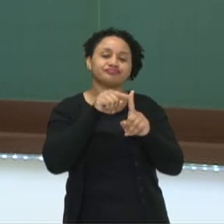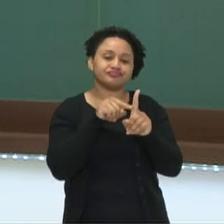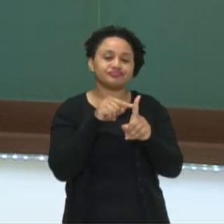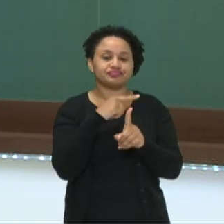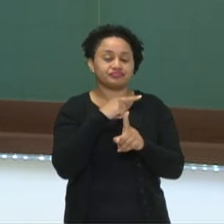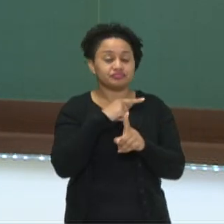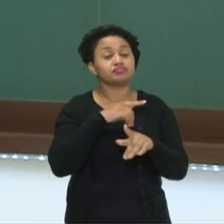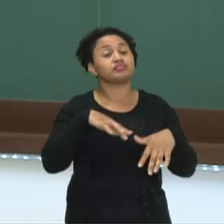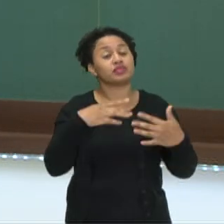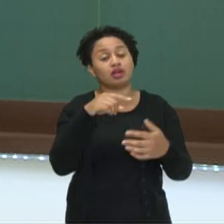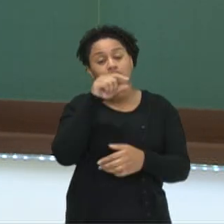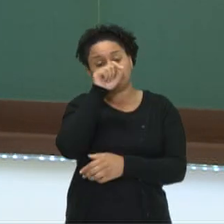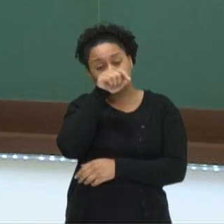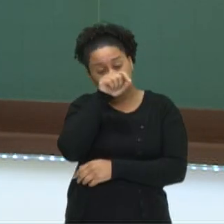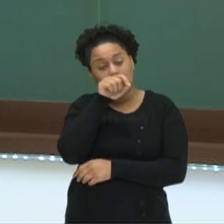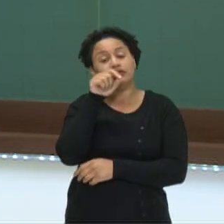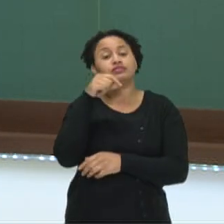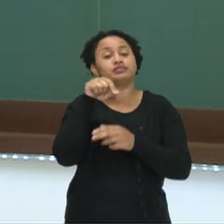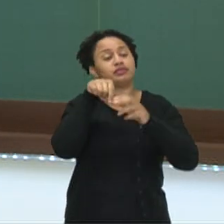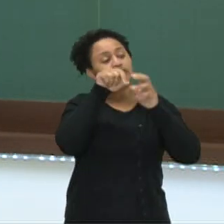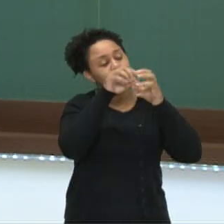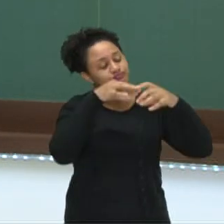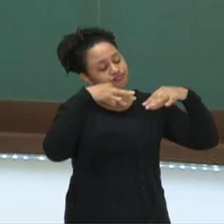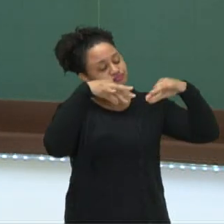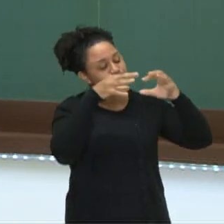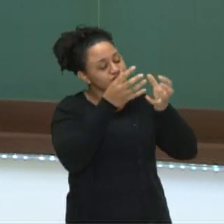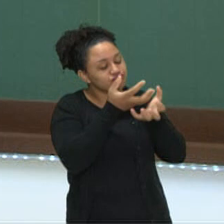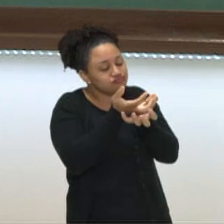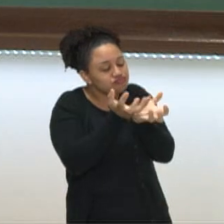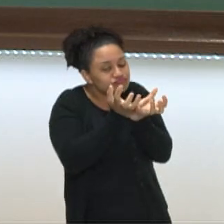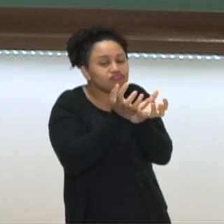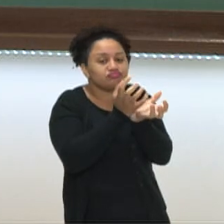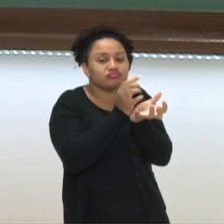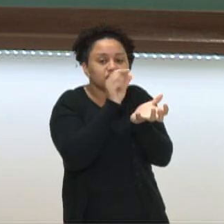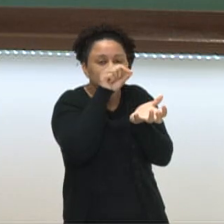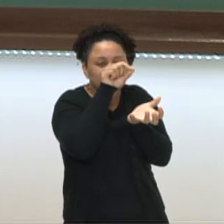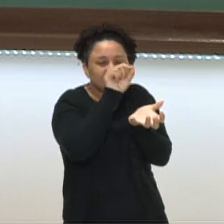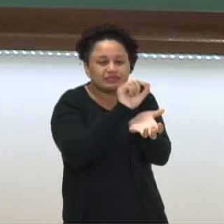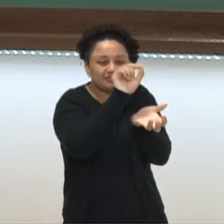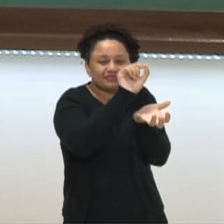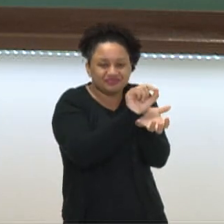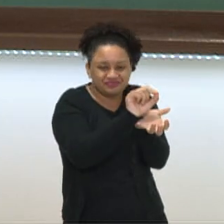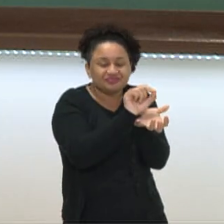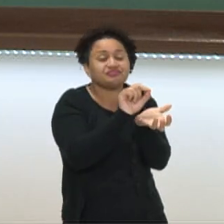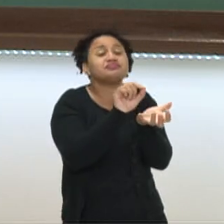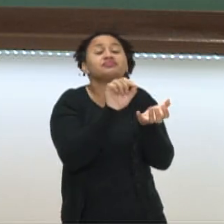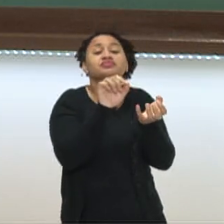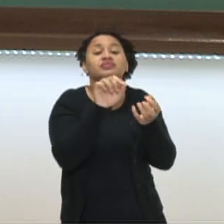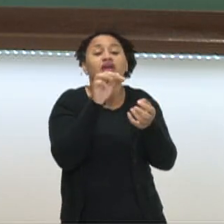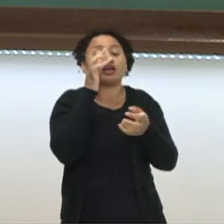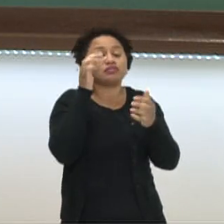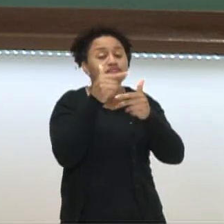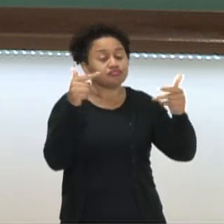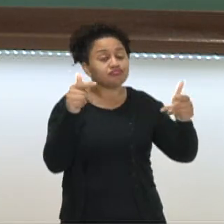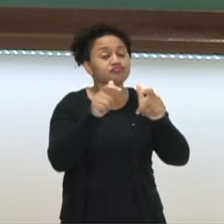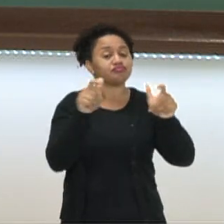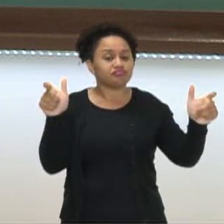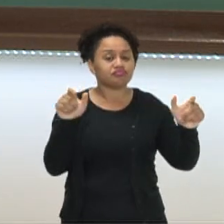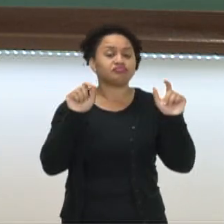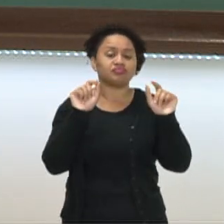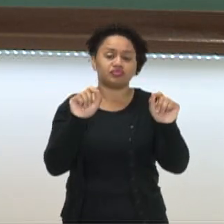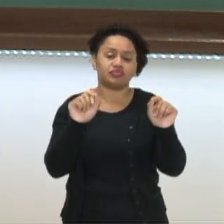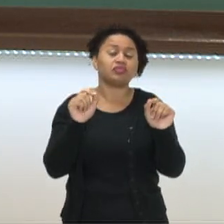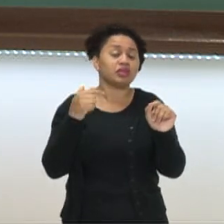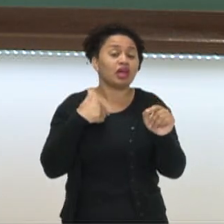os pássaros fazem os seus ninhos, exatamente. As plantas, muitas vezes, na maioria das vezes, elas se